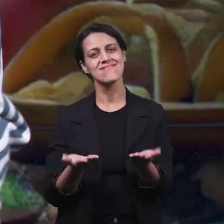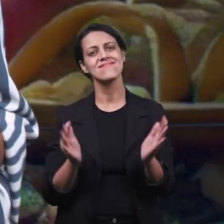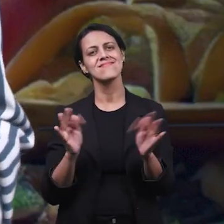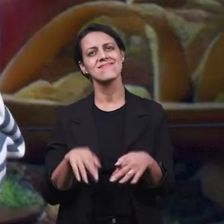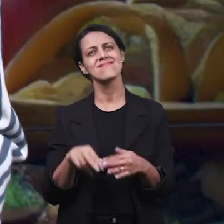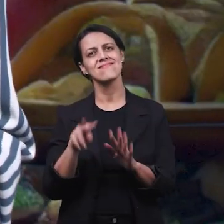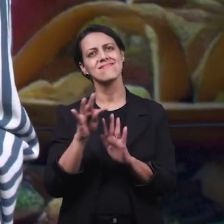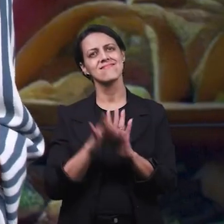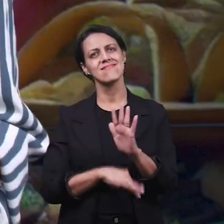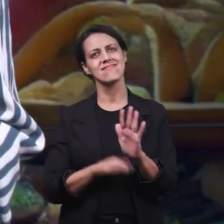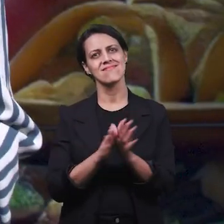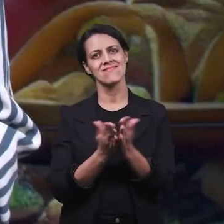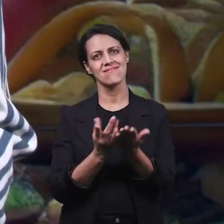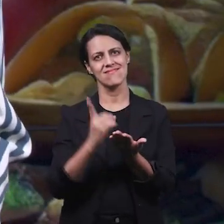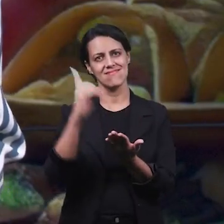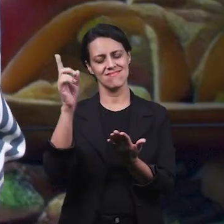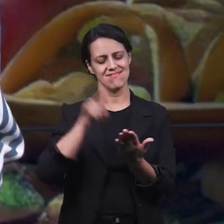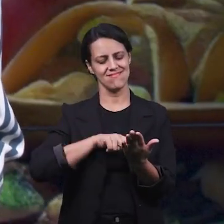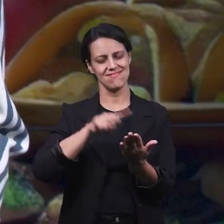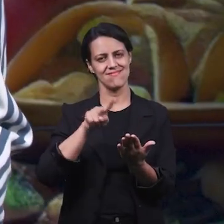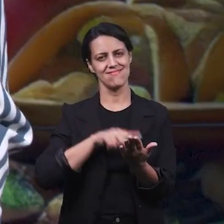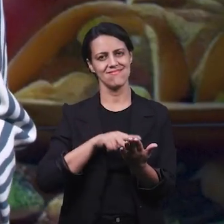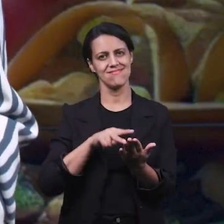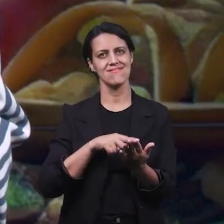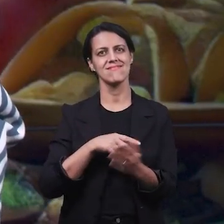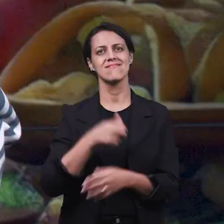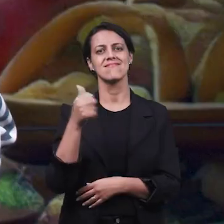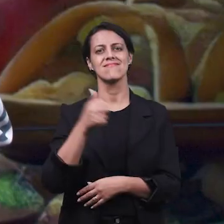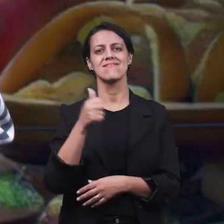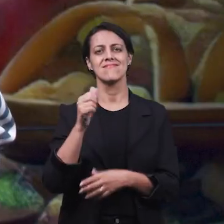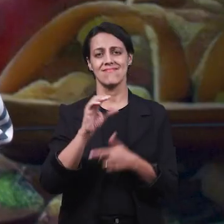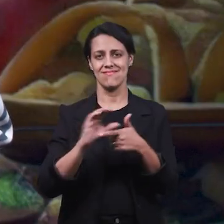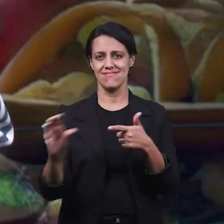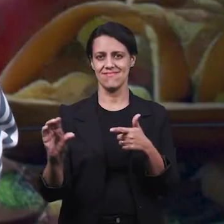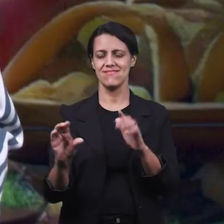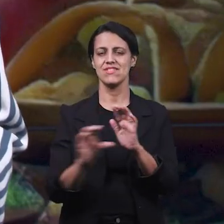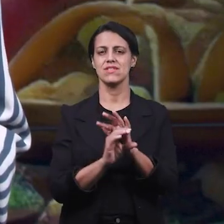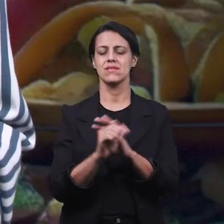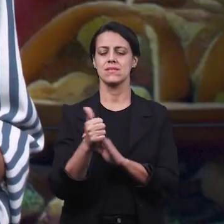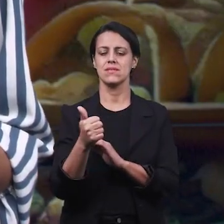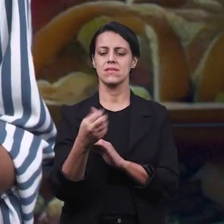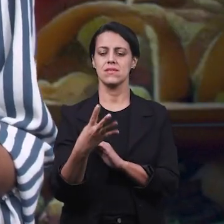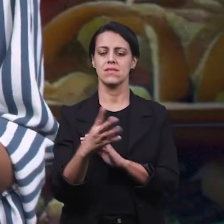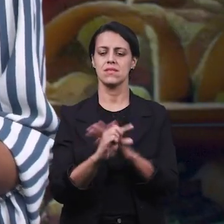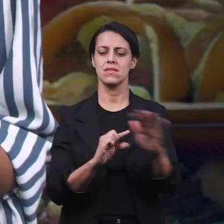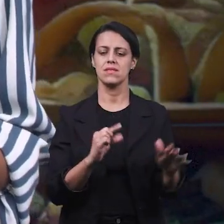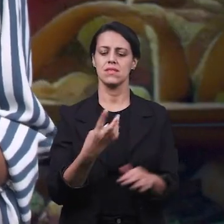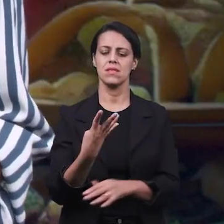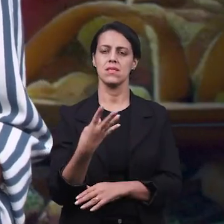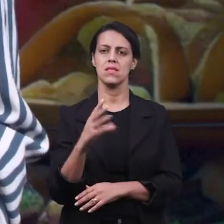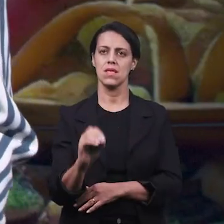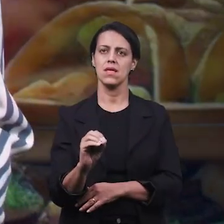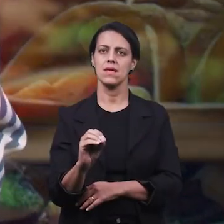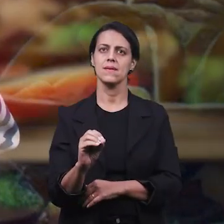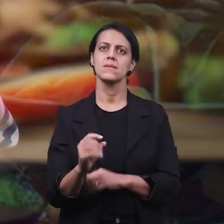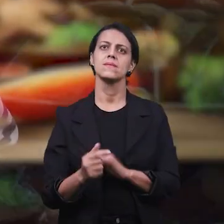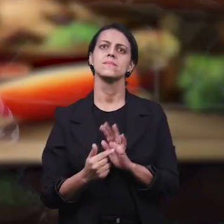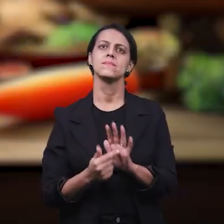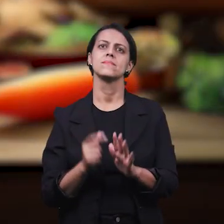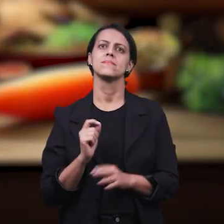então com um texto bíblico para a nossa reflexão, que está lá em 1 Coríntios 14:40, que vai nos